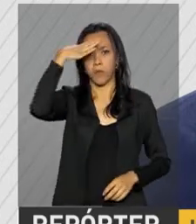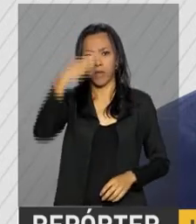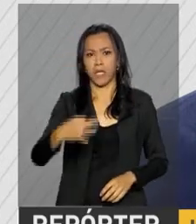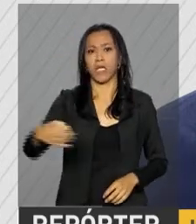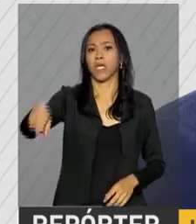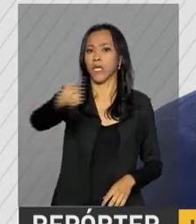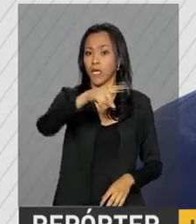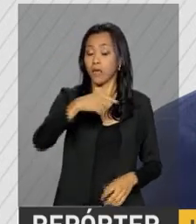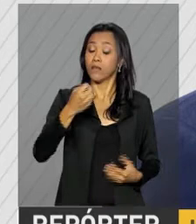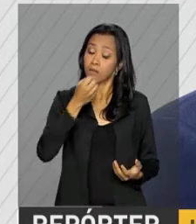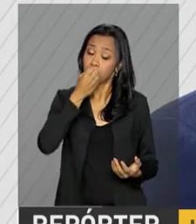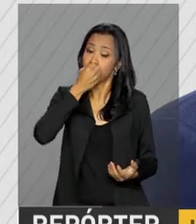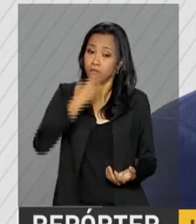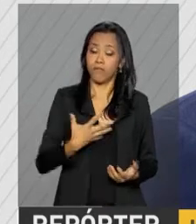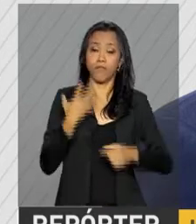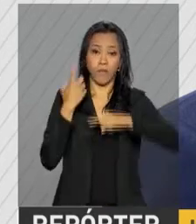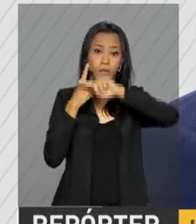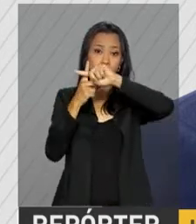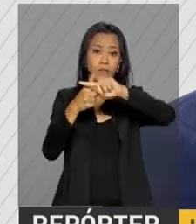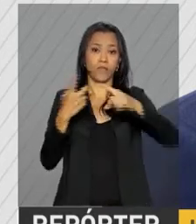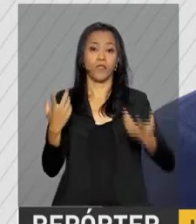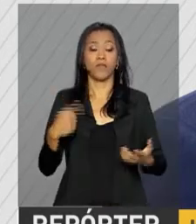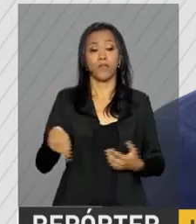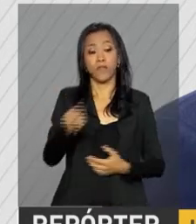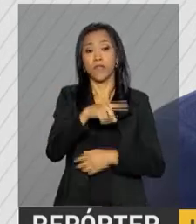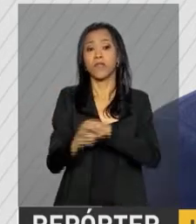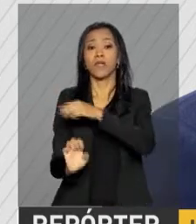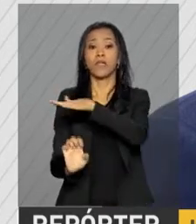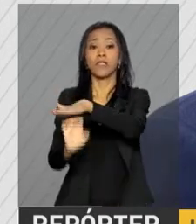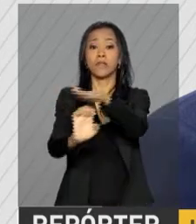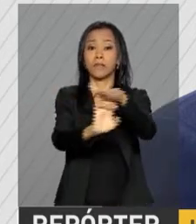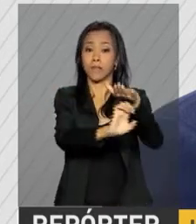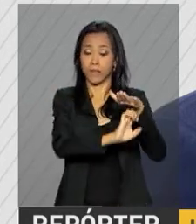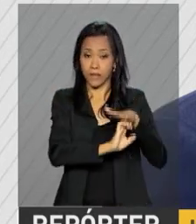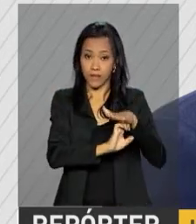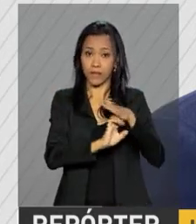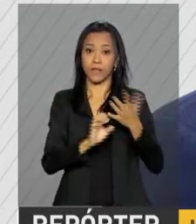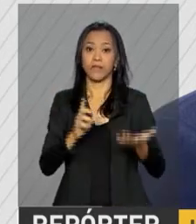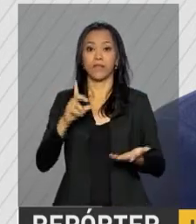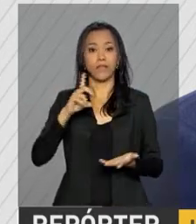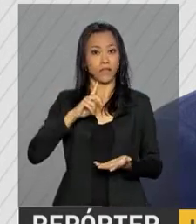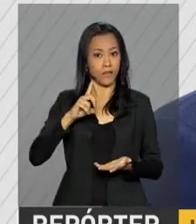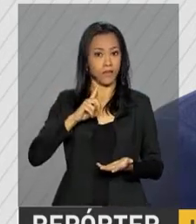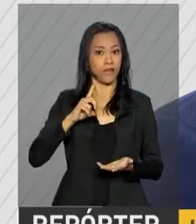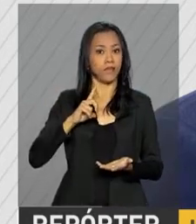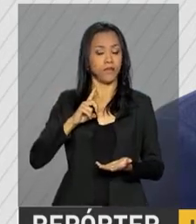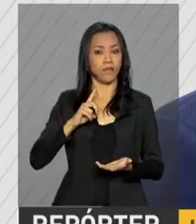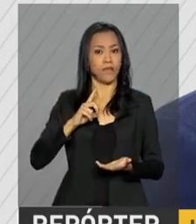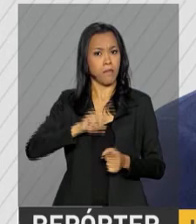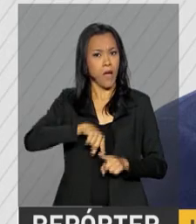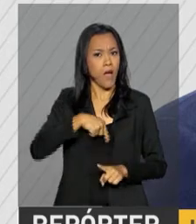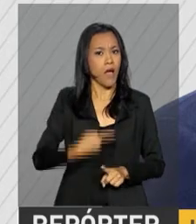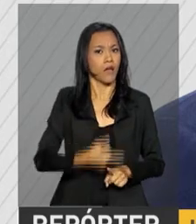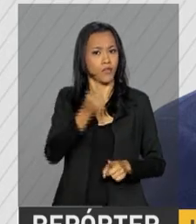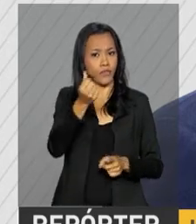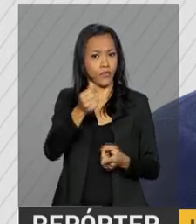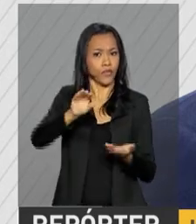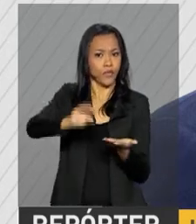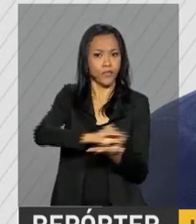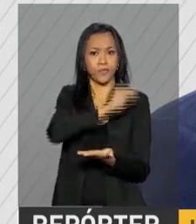muito produtivas, empresas estão comprometidas em aumentar os seus investimentos no